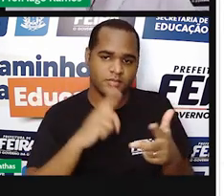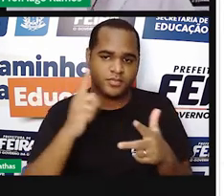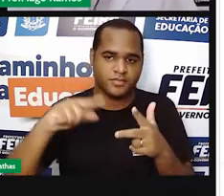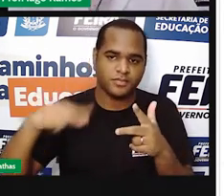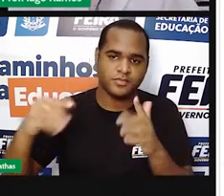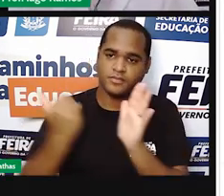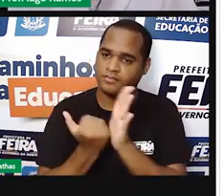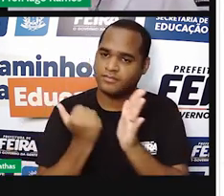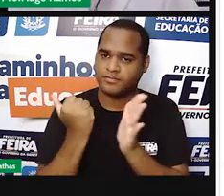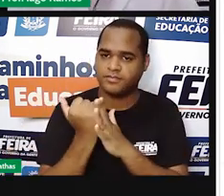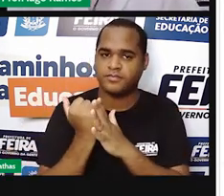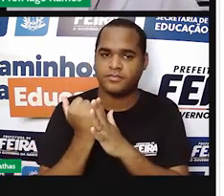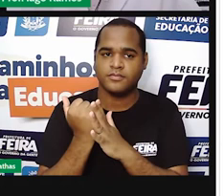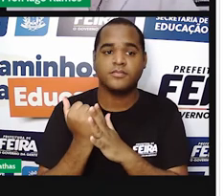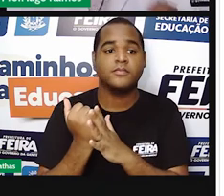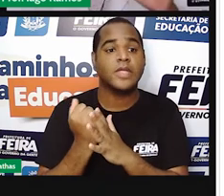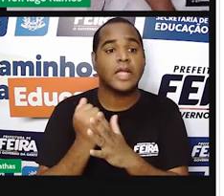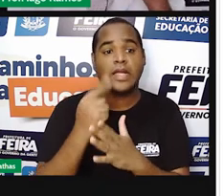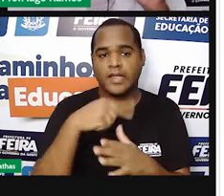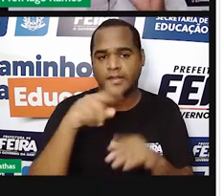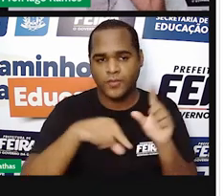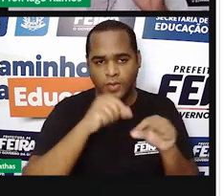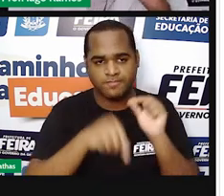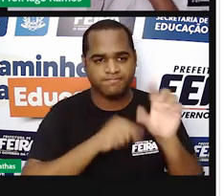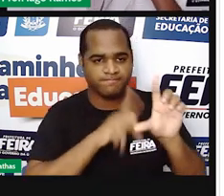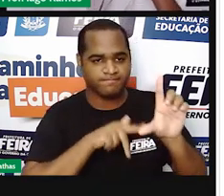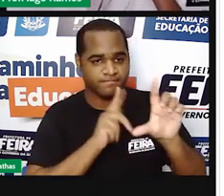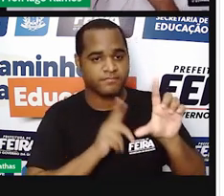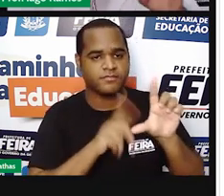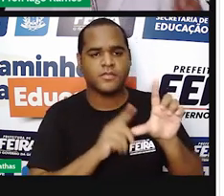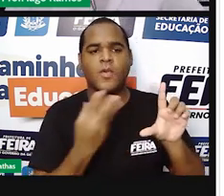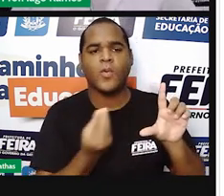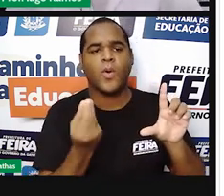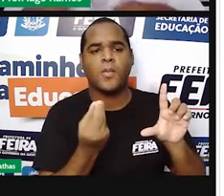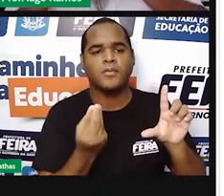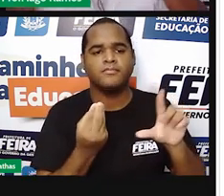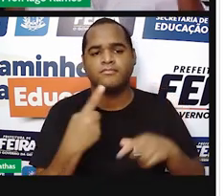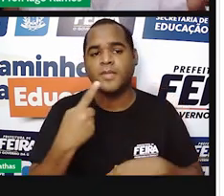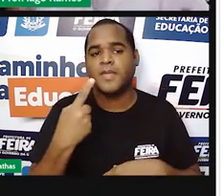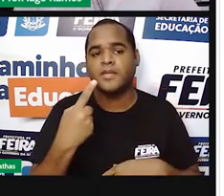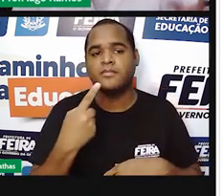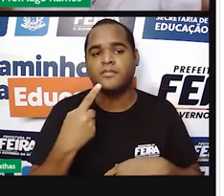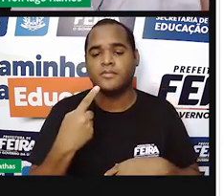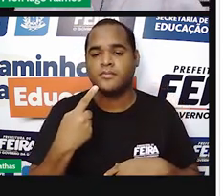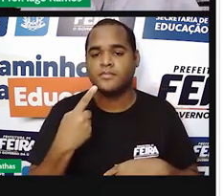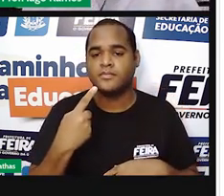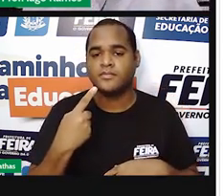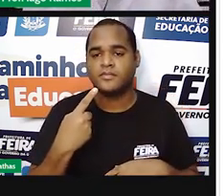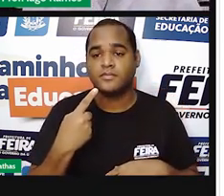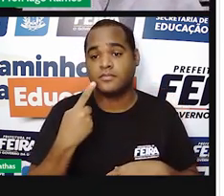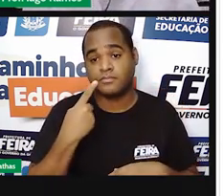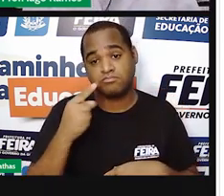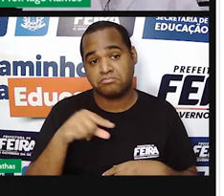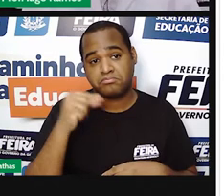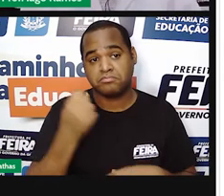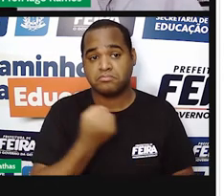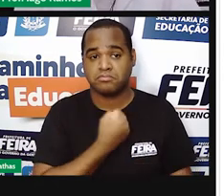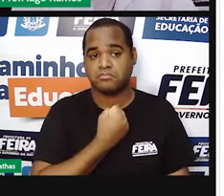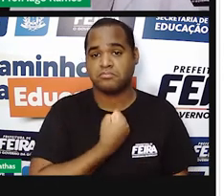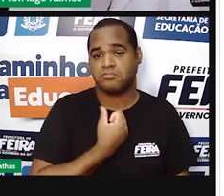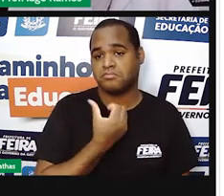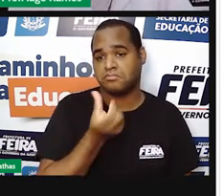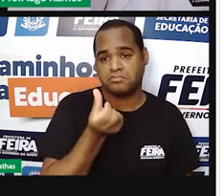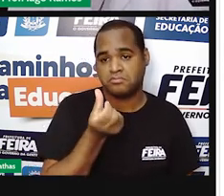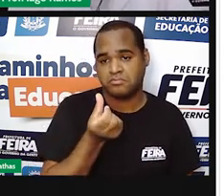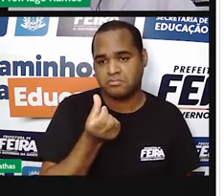havendo repetições então para escolher a primeira letra para escolher a primeira letra eu tenho as 26 eu posso escolher assim